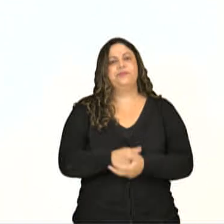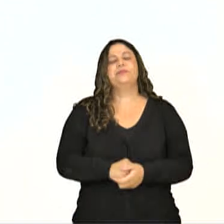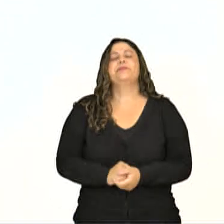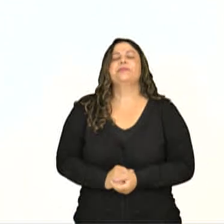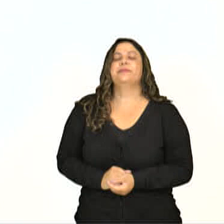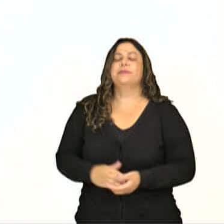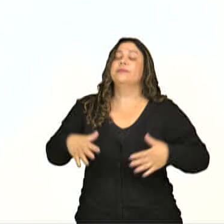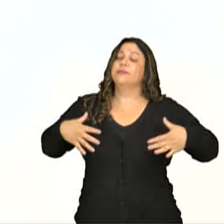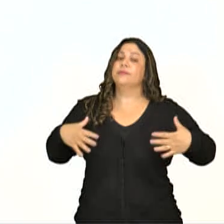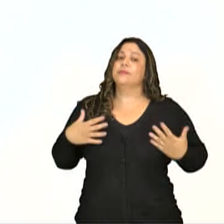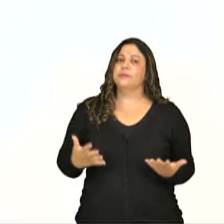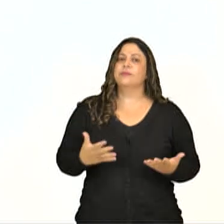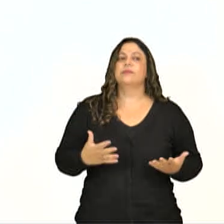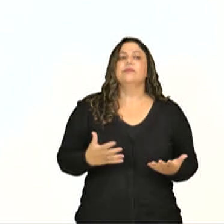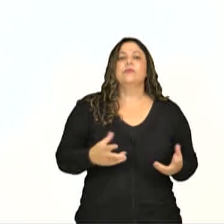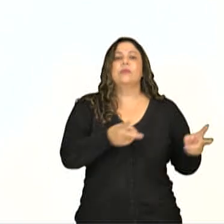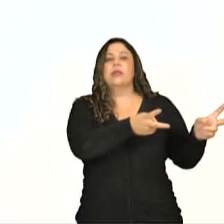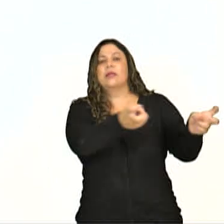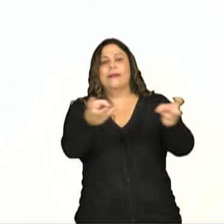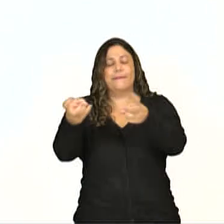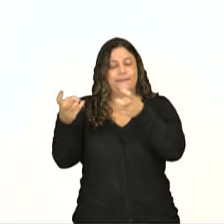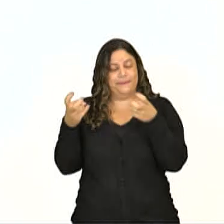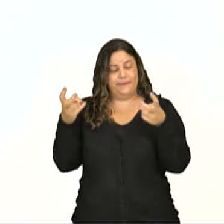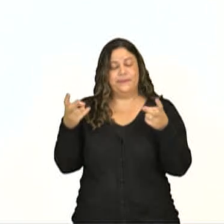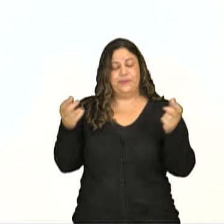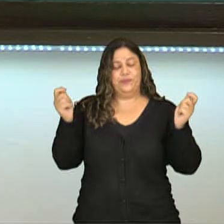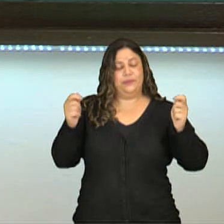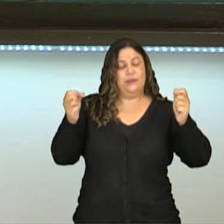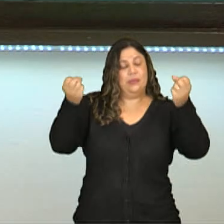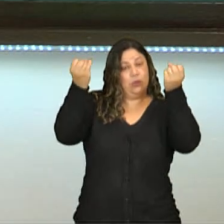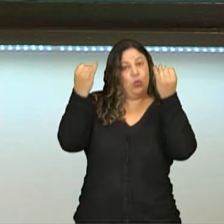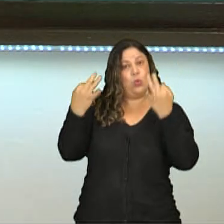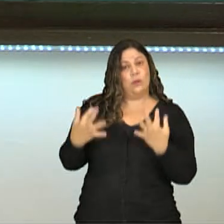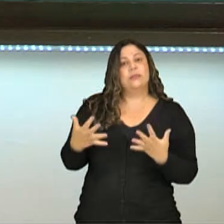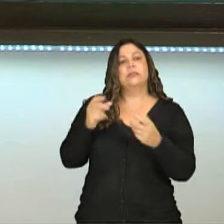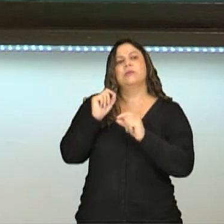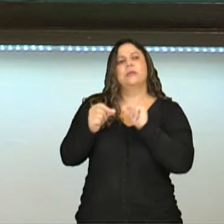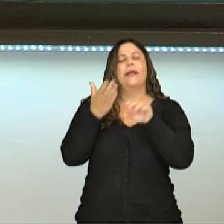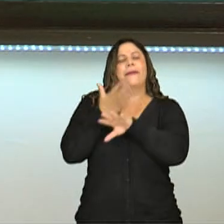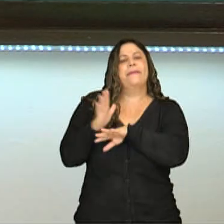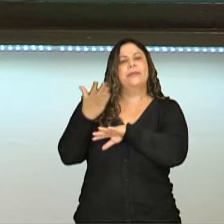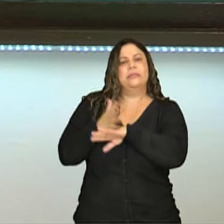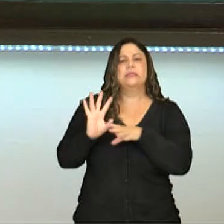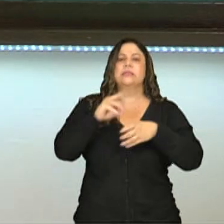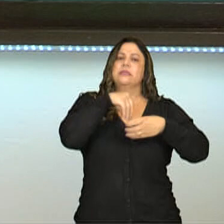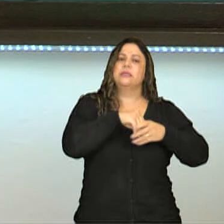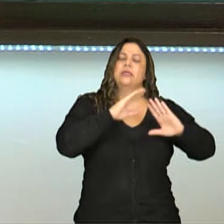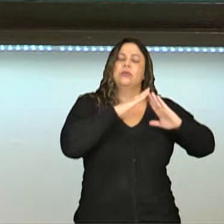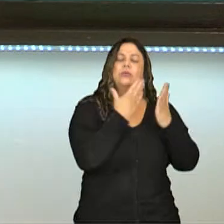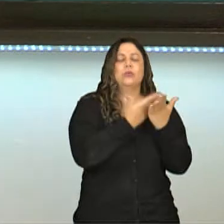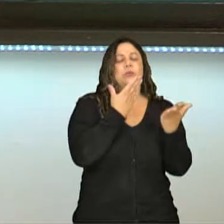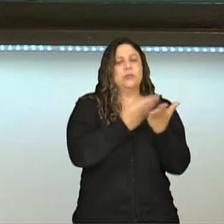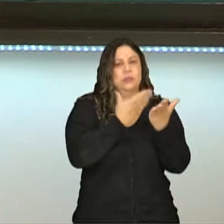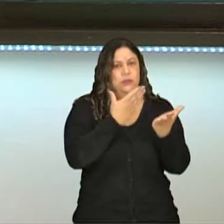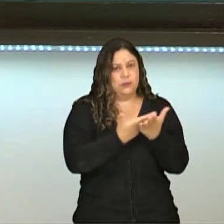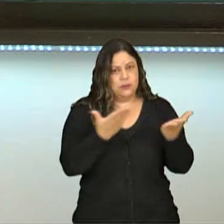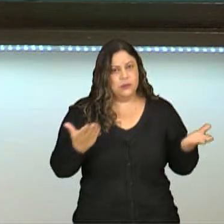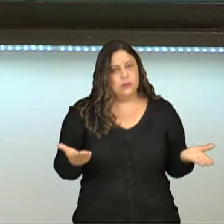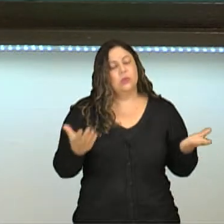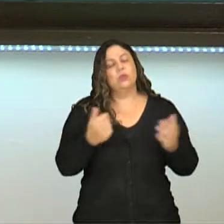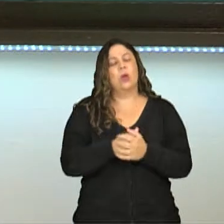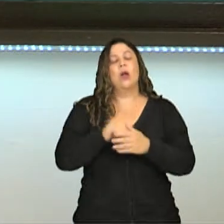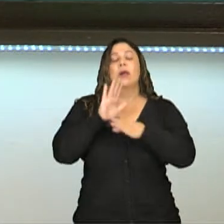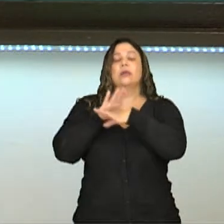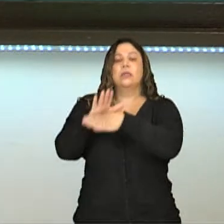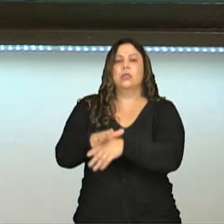corporal de movimento, a gente pode perceber aqui, né, quando a gente diz praticado dentro do âmbito escolar, dentro de uma escola, ela